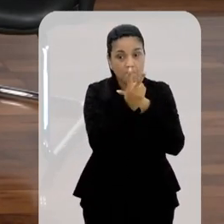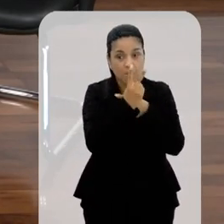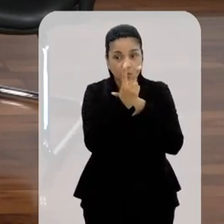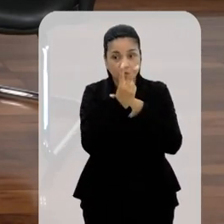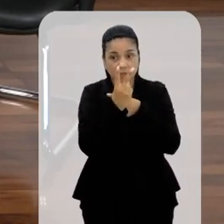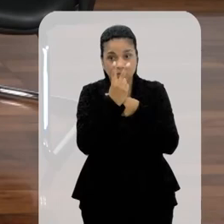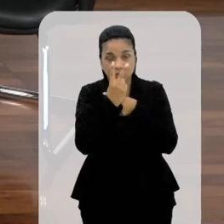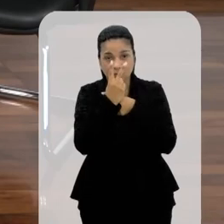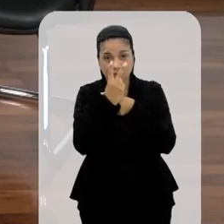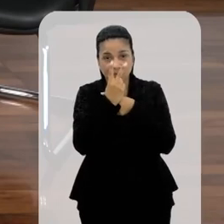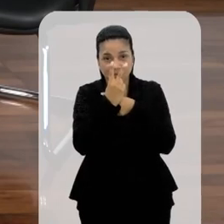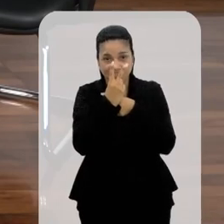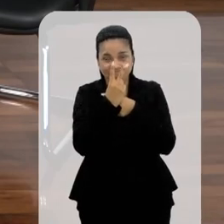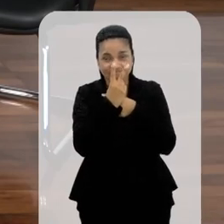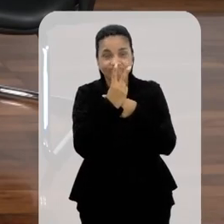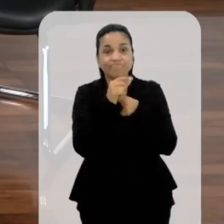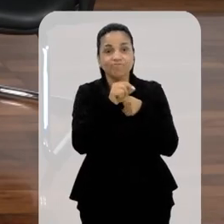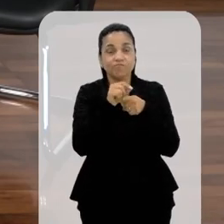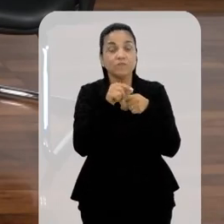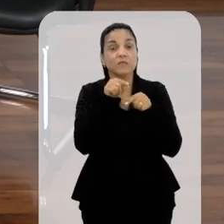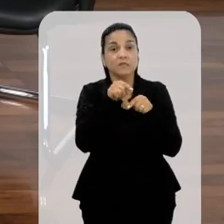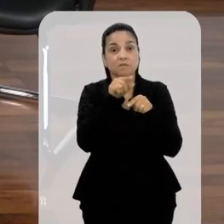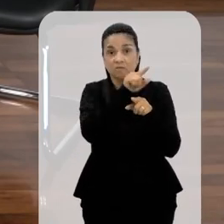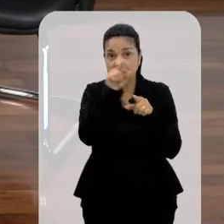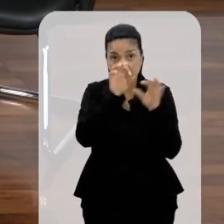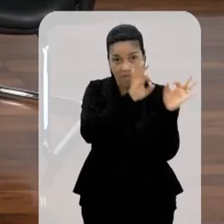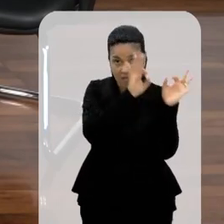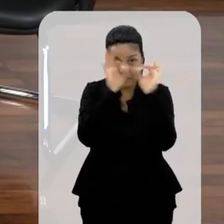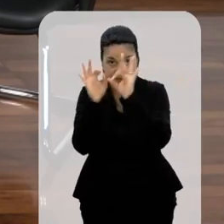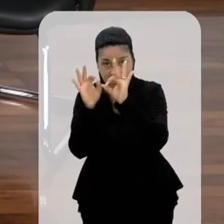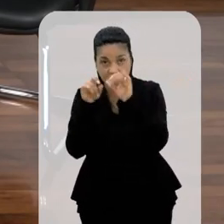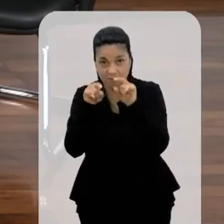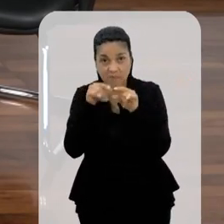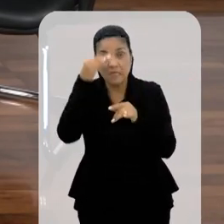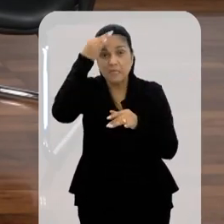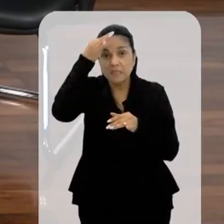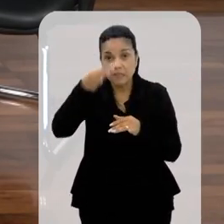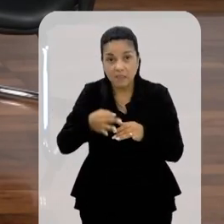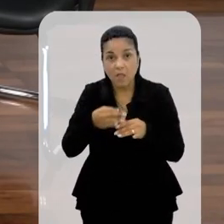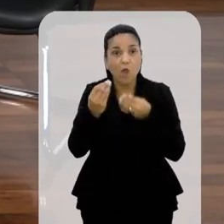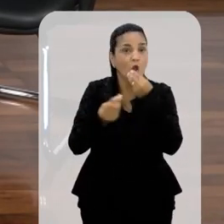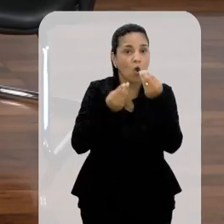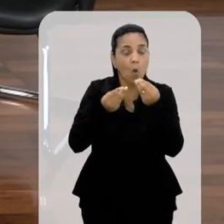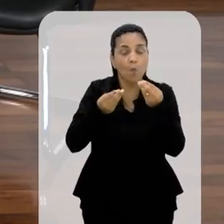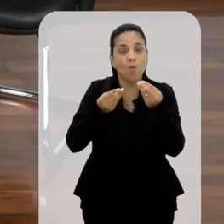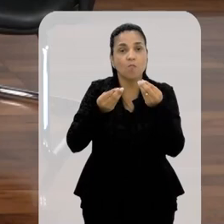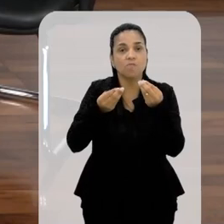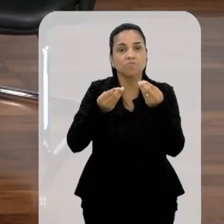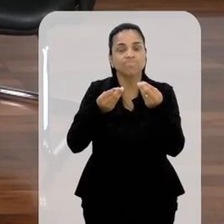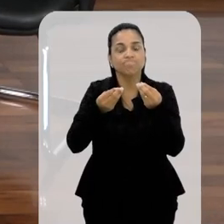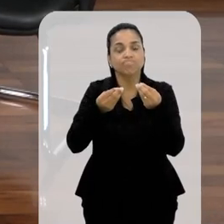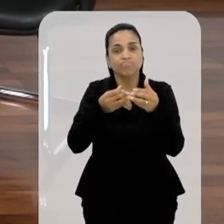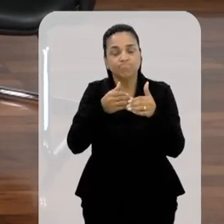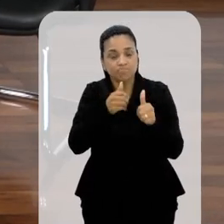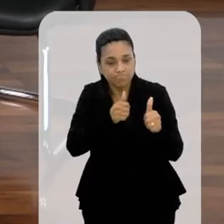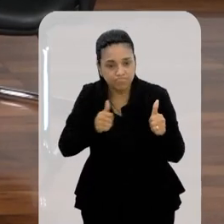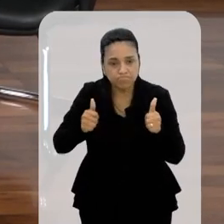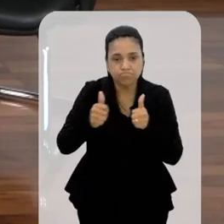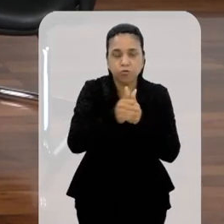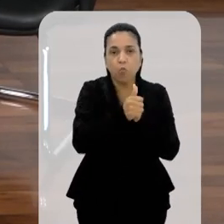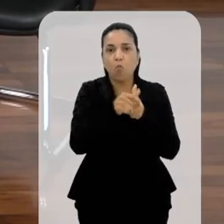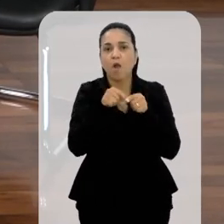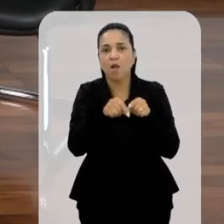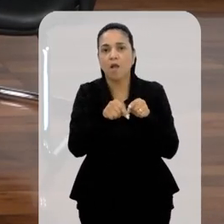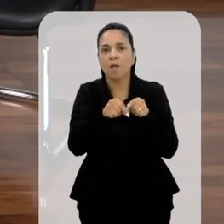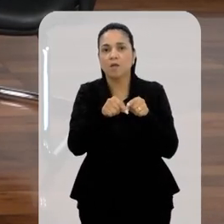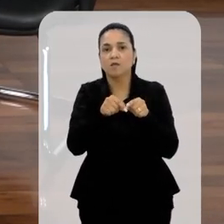proteção. Dá para a gente desenhar esse sistema para aquele que nos assiste, até para poder entender como se movimentar frente, né, a